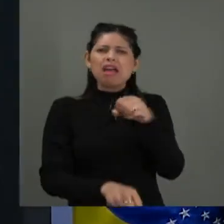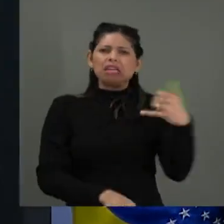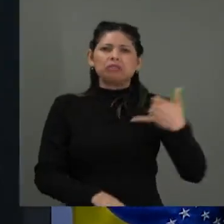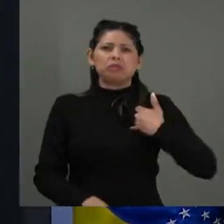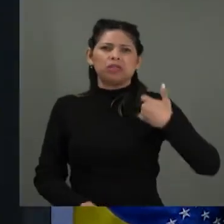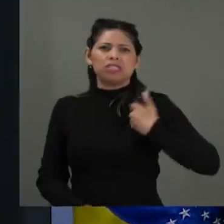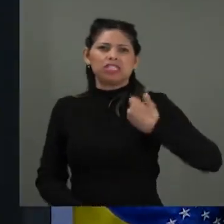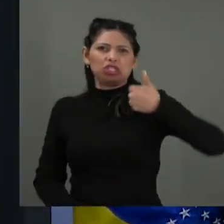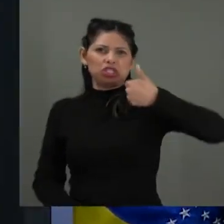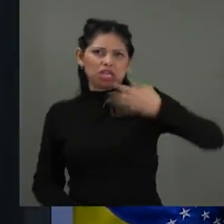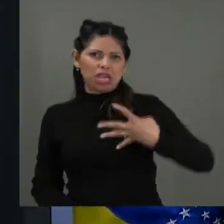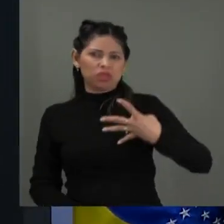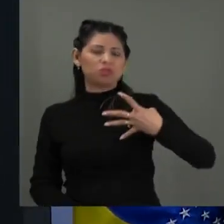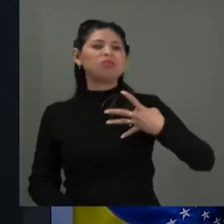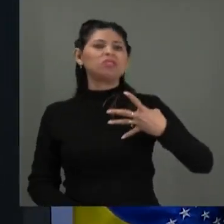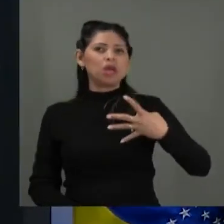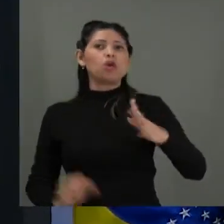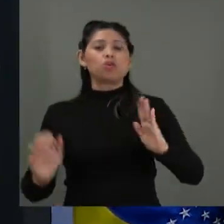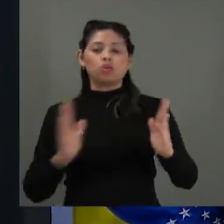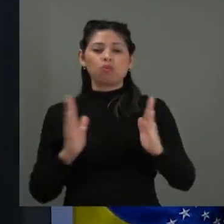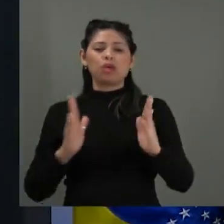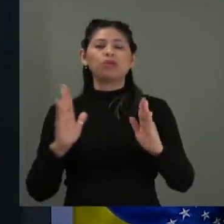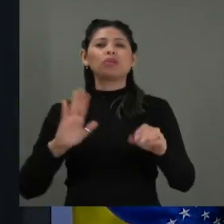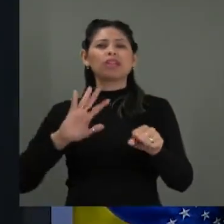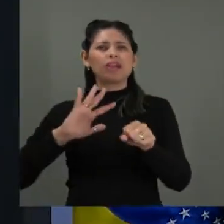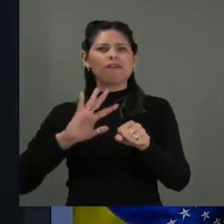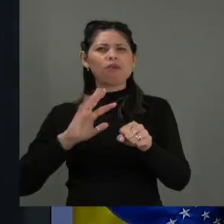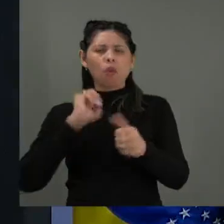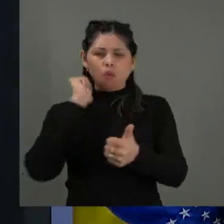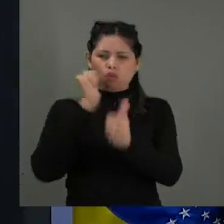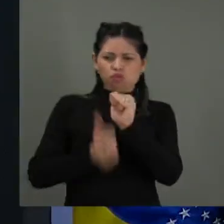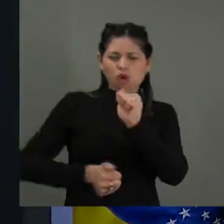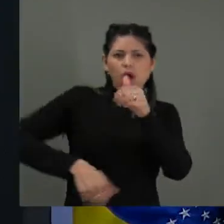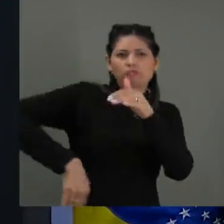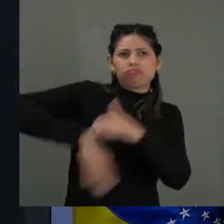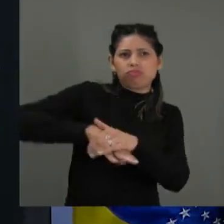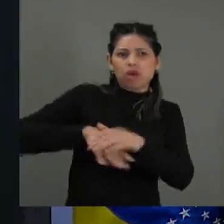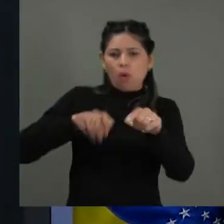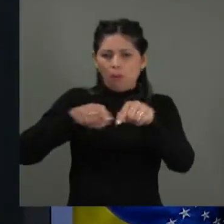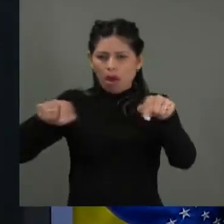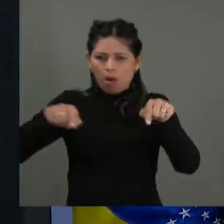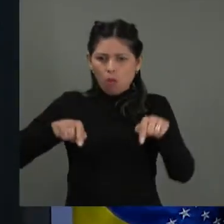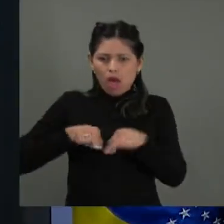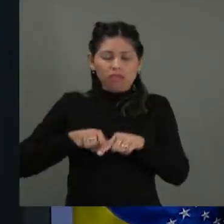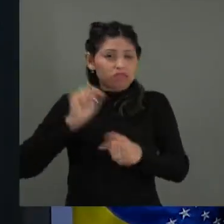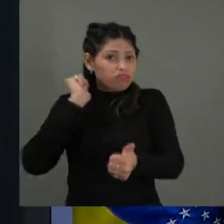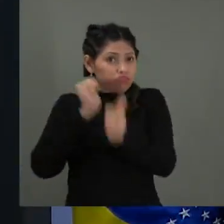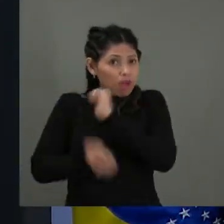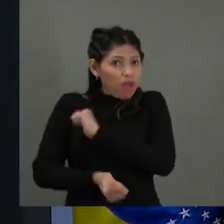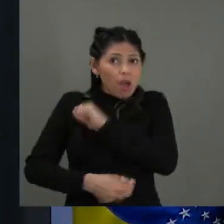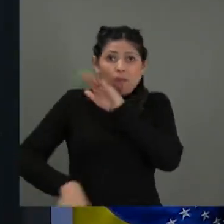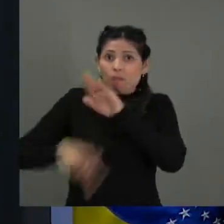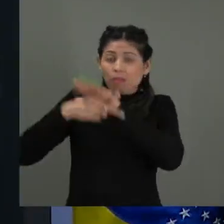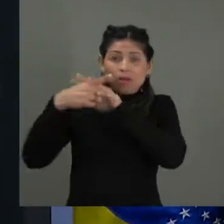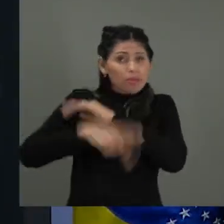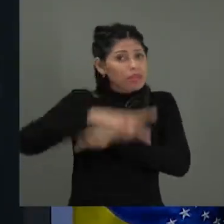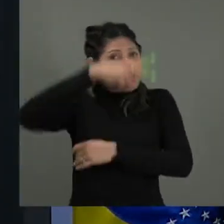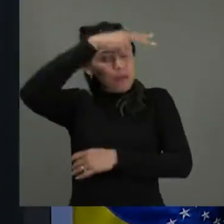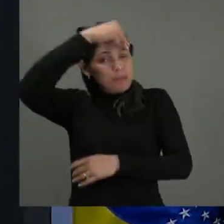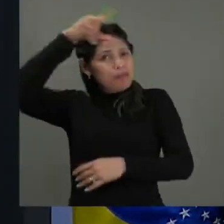enquanto praticavam futebol numa quadra esportiva da prefeitura. Agora,